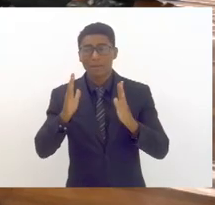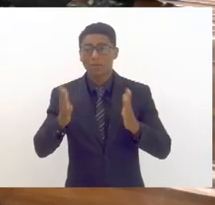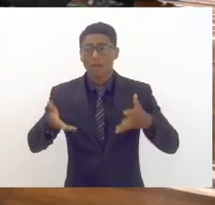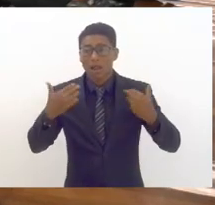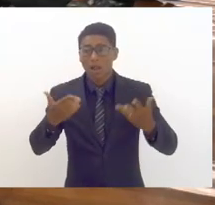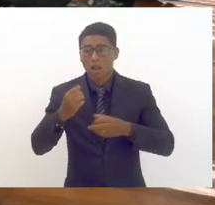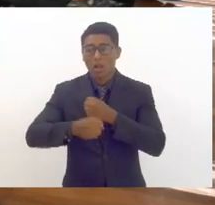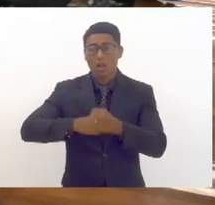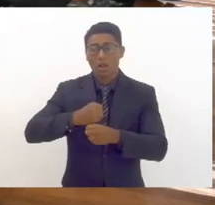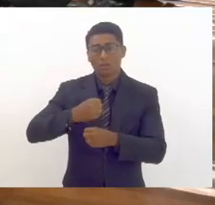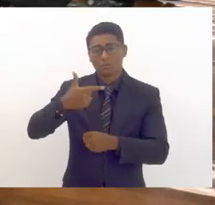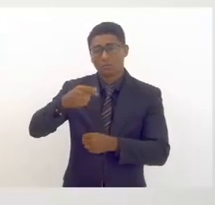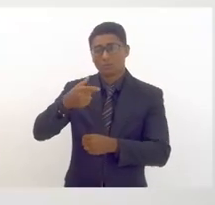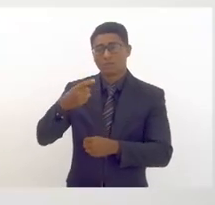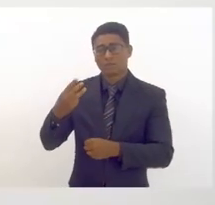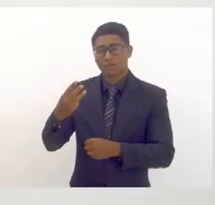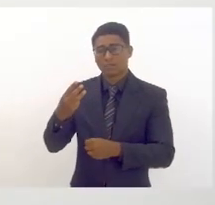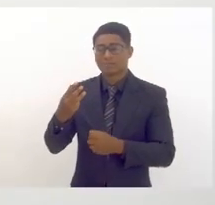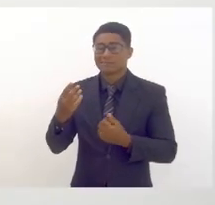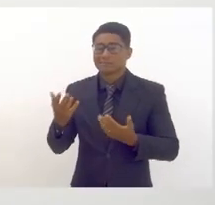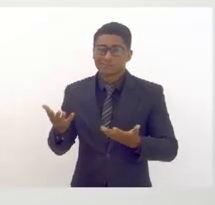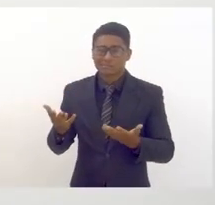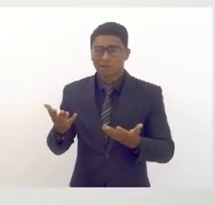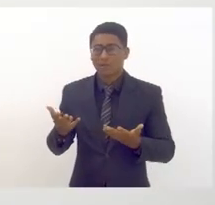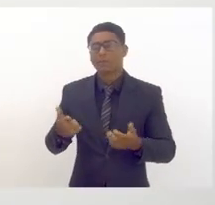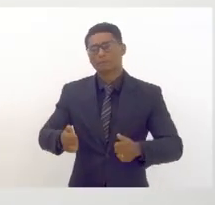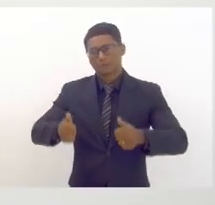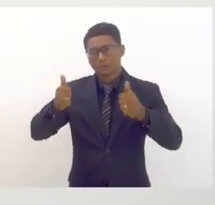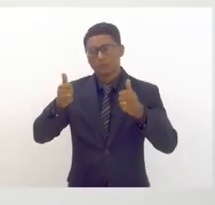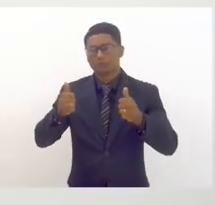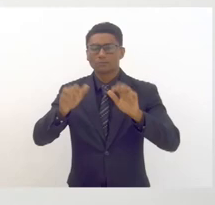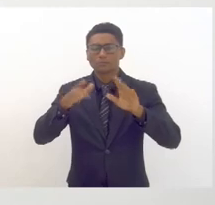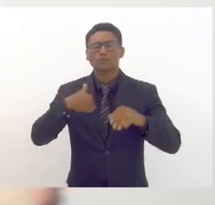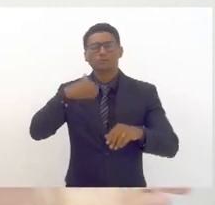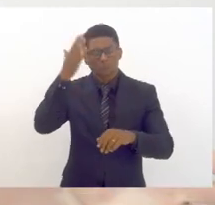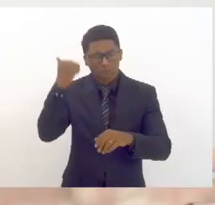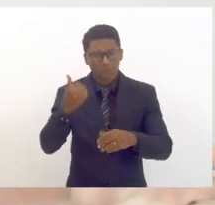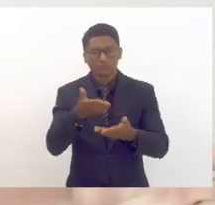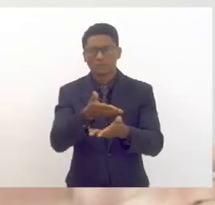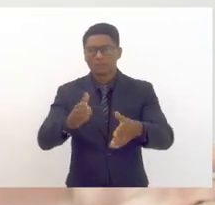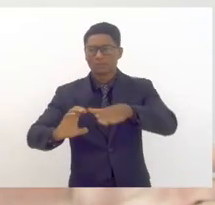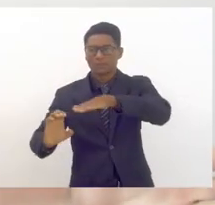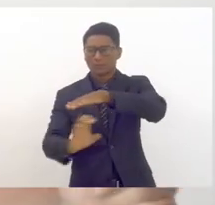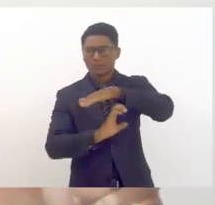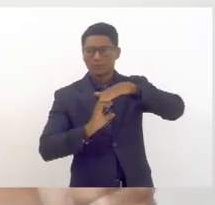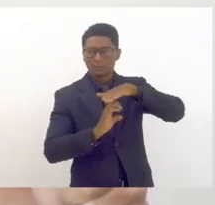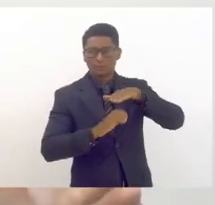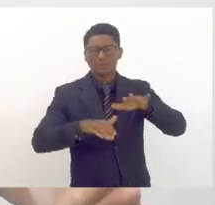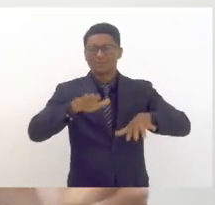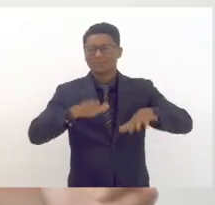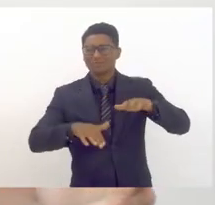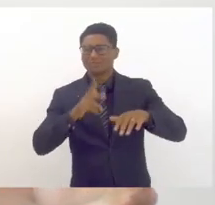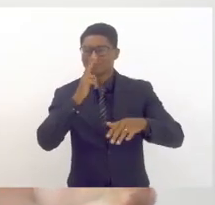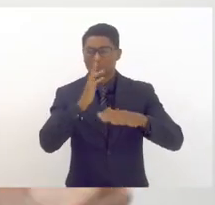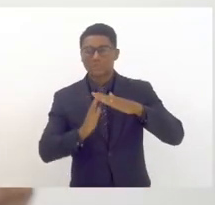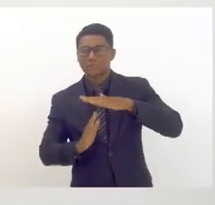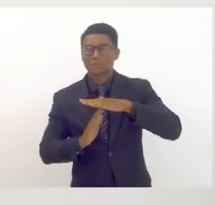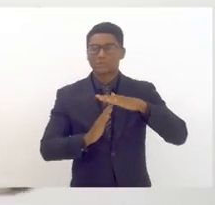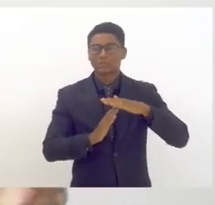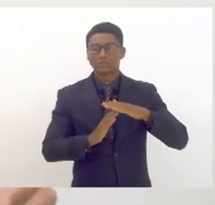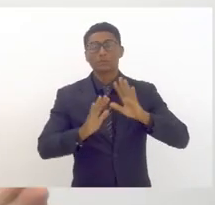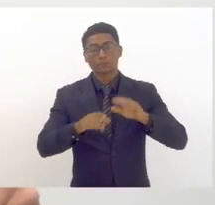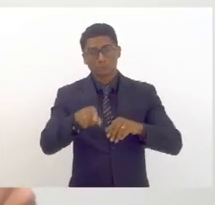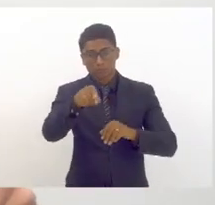que, entendendo os aspectos legais, aspectos jurídicos e da capacidade das operadoras, o que a senhora está propondo aqui de